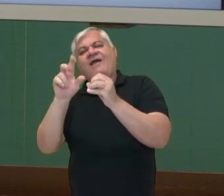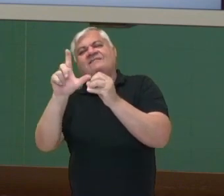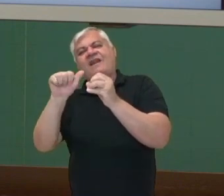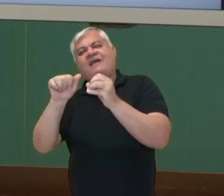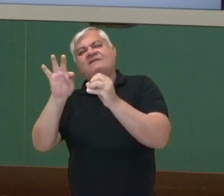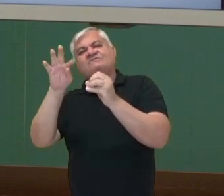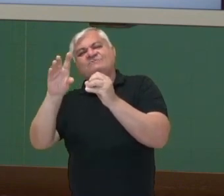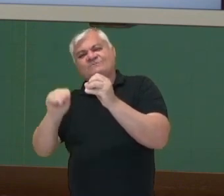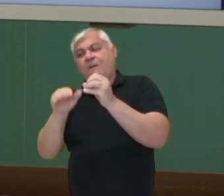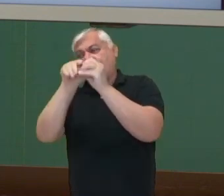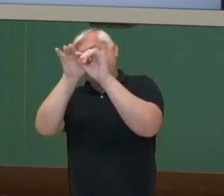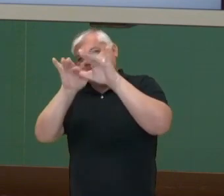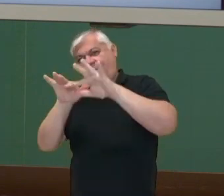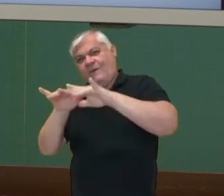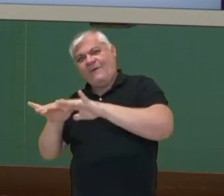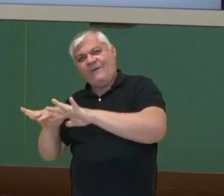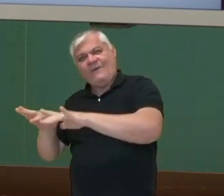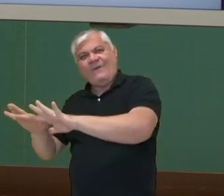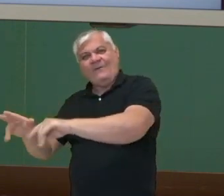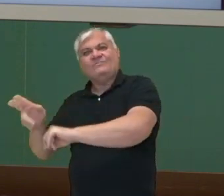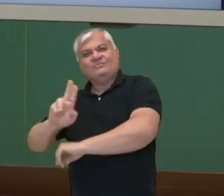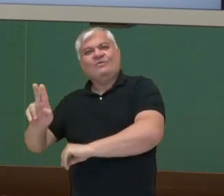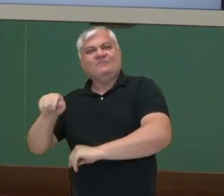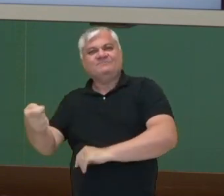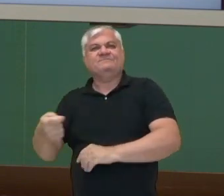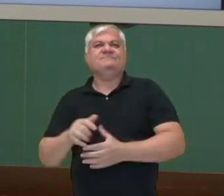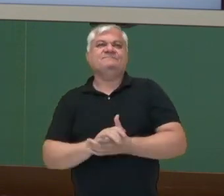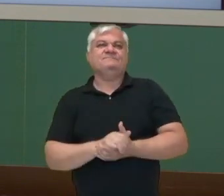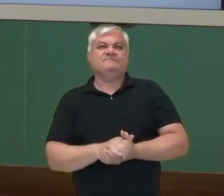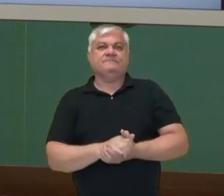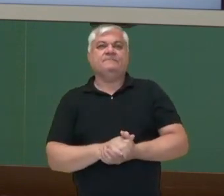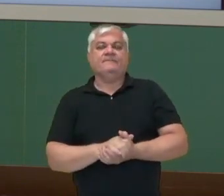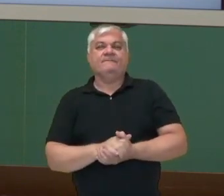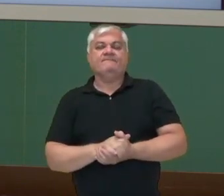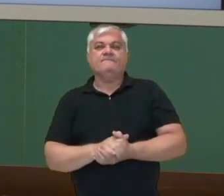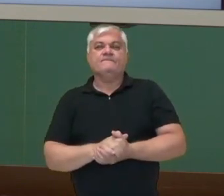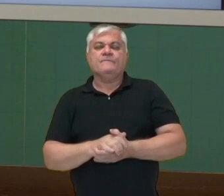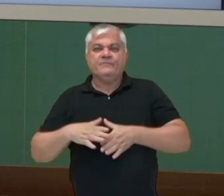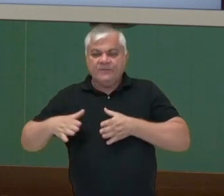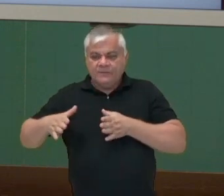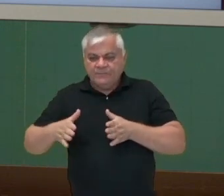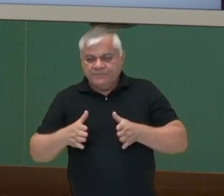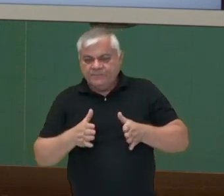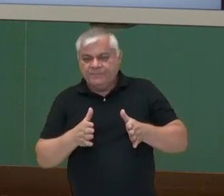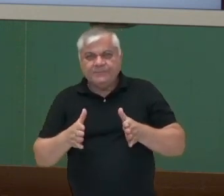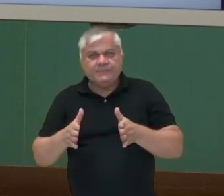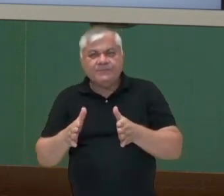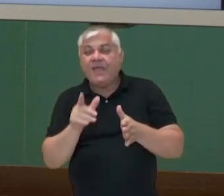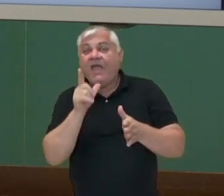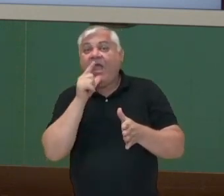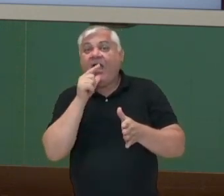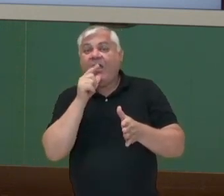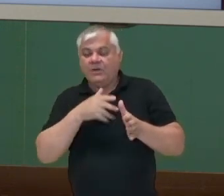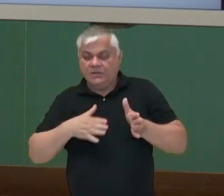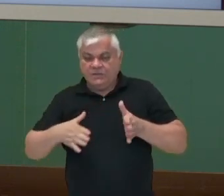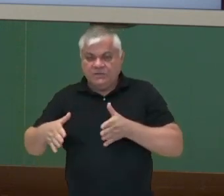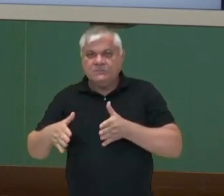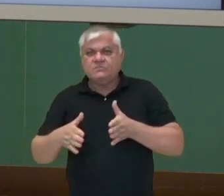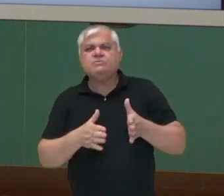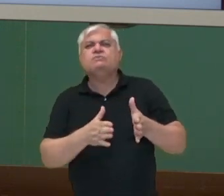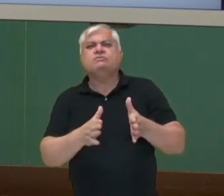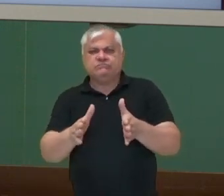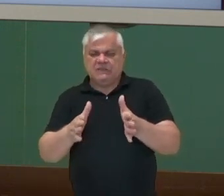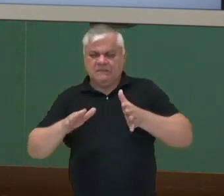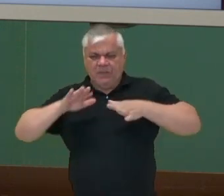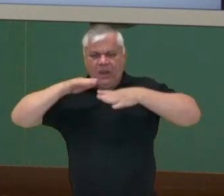essa área é nomeada desta forma. Os cursos d'água da região sudeste contêm extensas corredeiras, né,